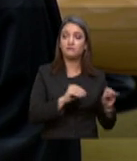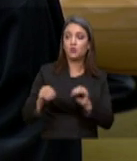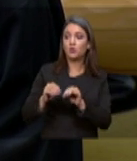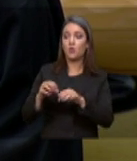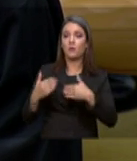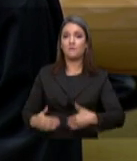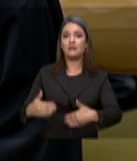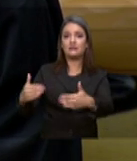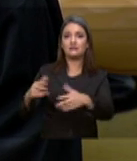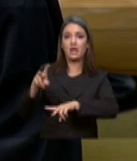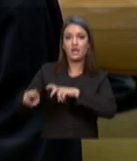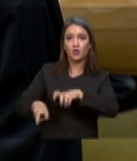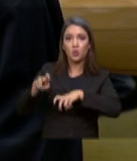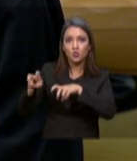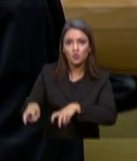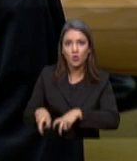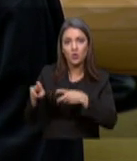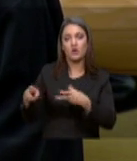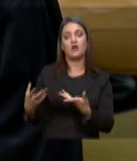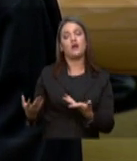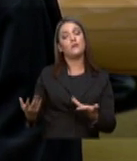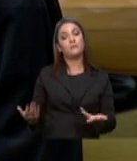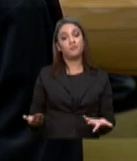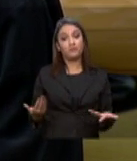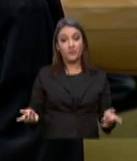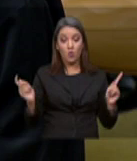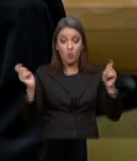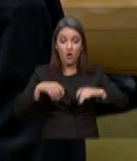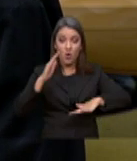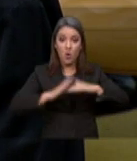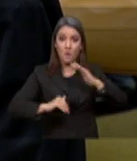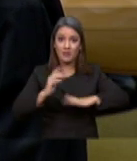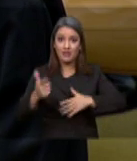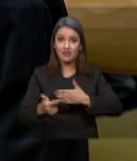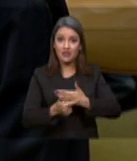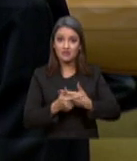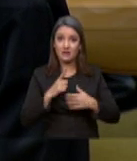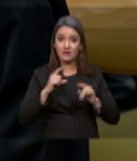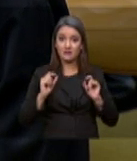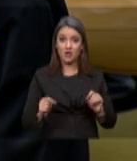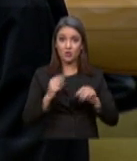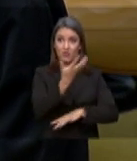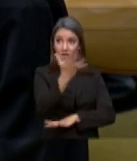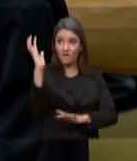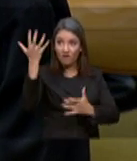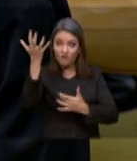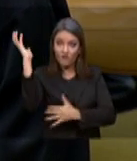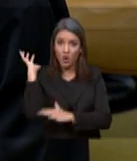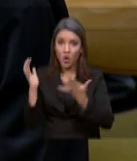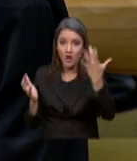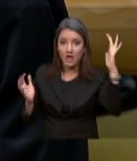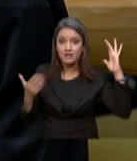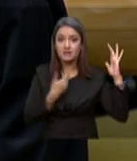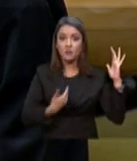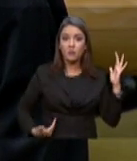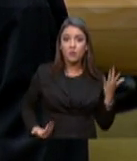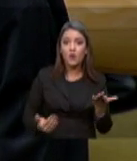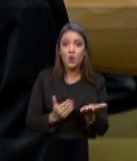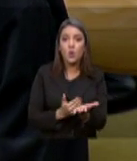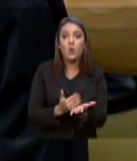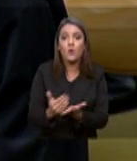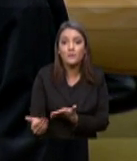Pecuária e Abastecimento. A competência relativa a florestas públicas passou a ser exercida